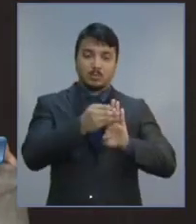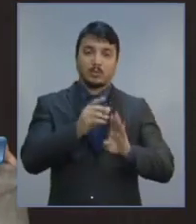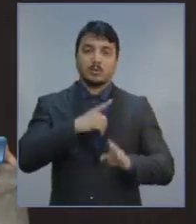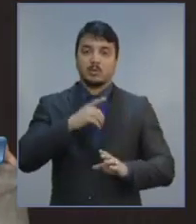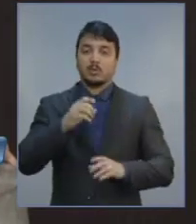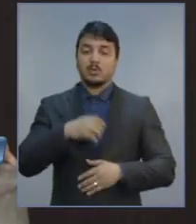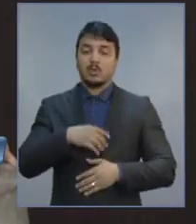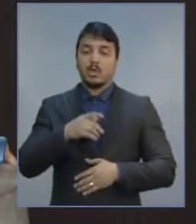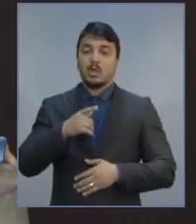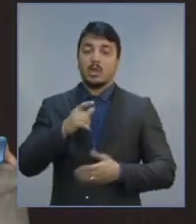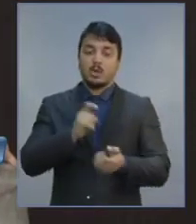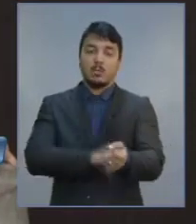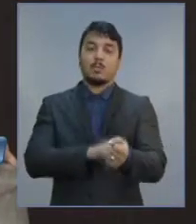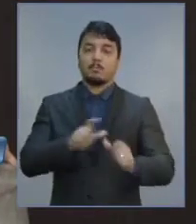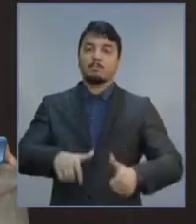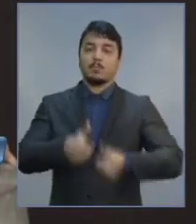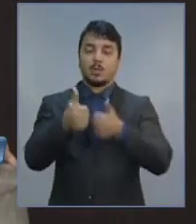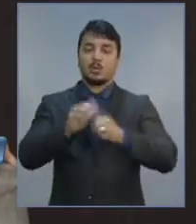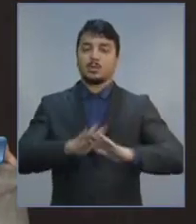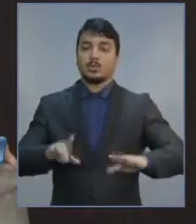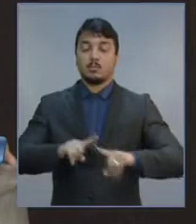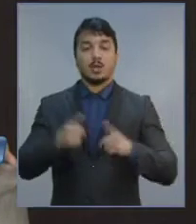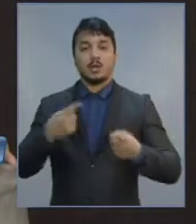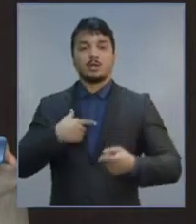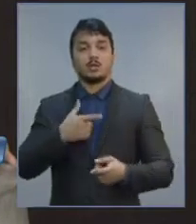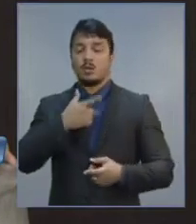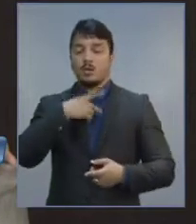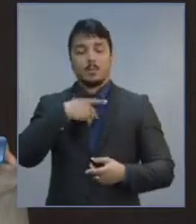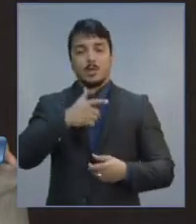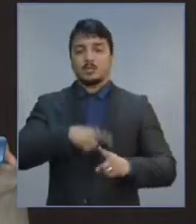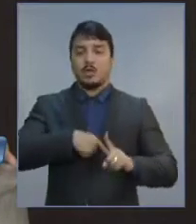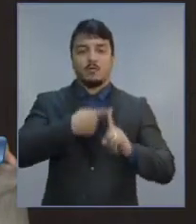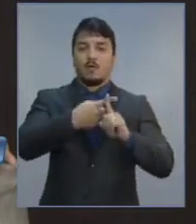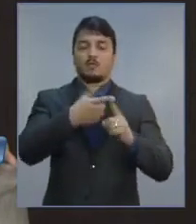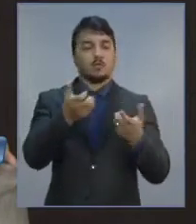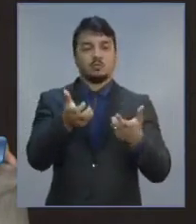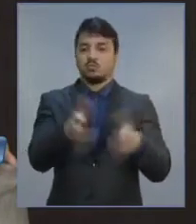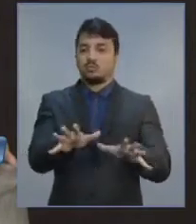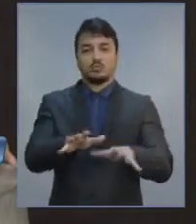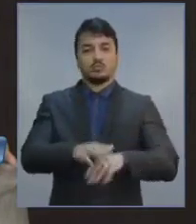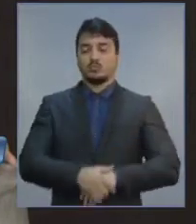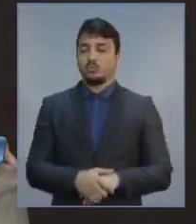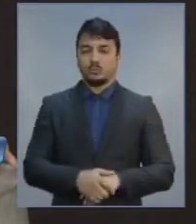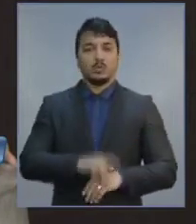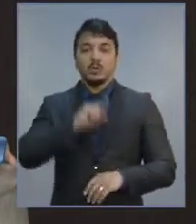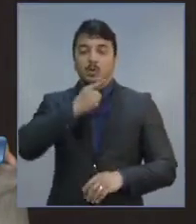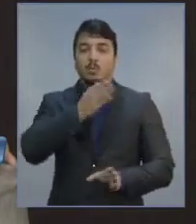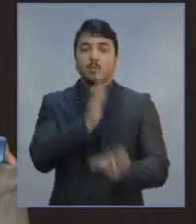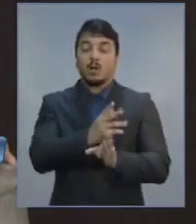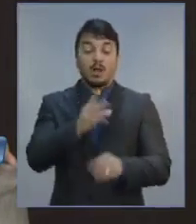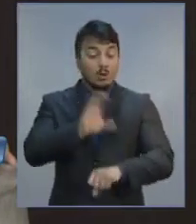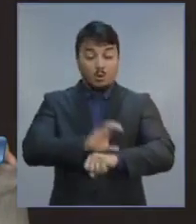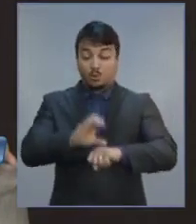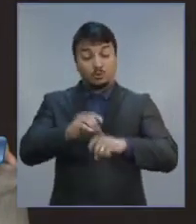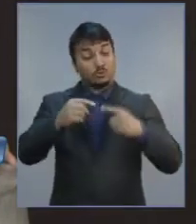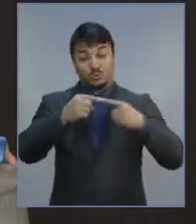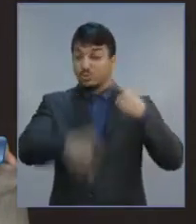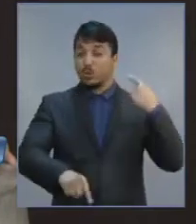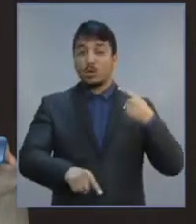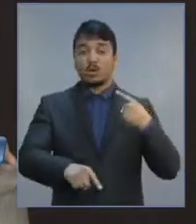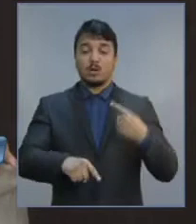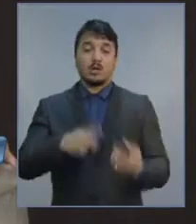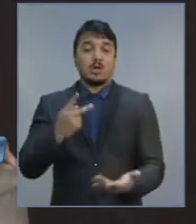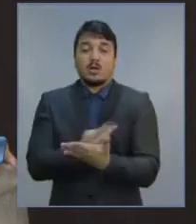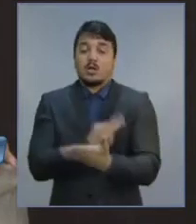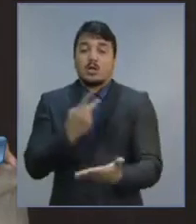projeto, mas não há como votar a favor daquilo que é absoluto e